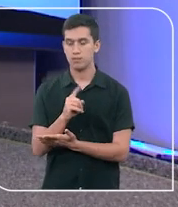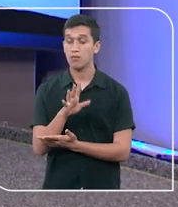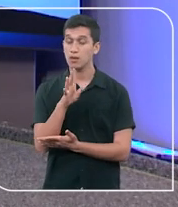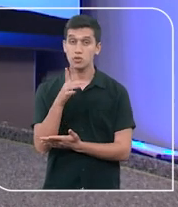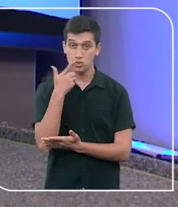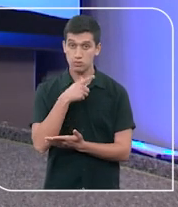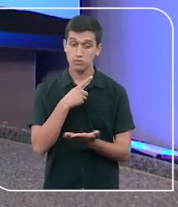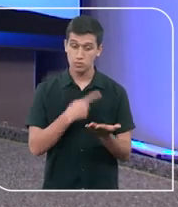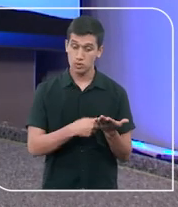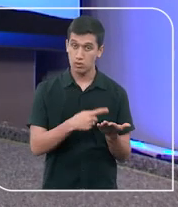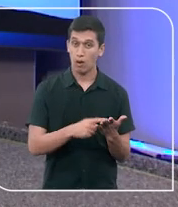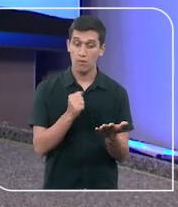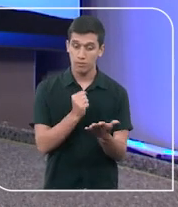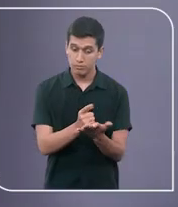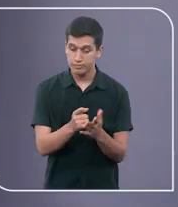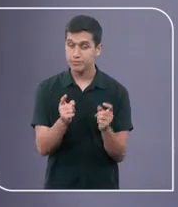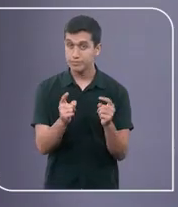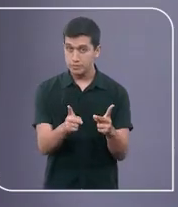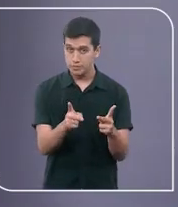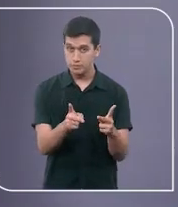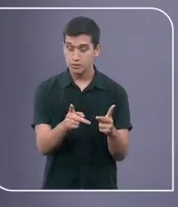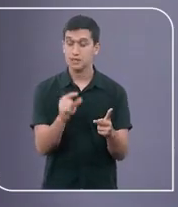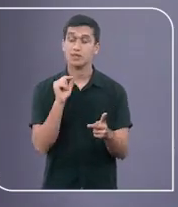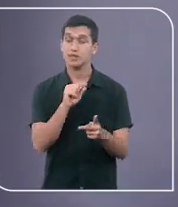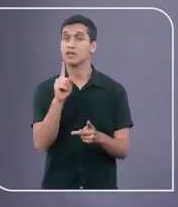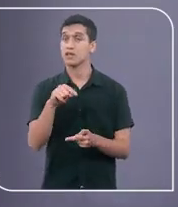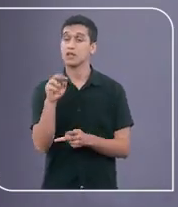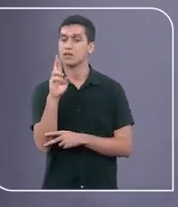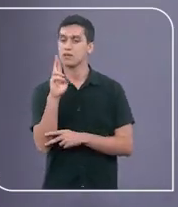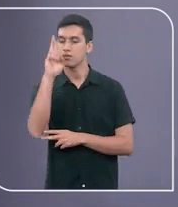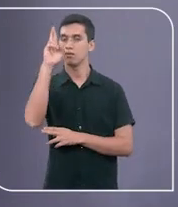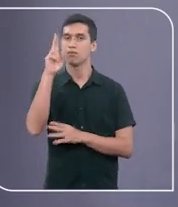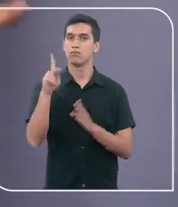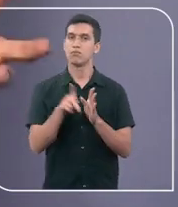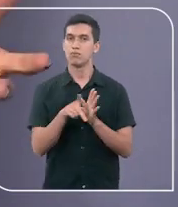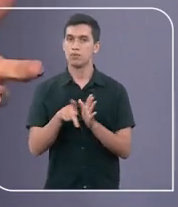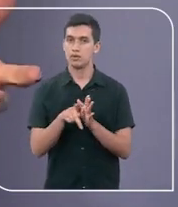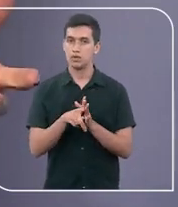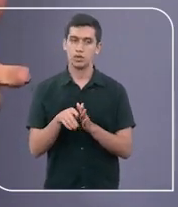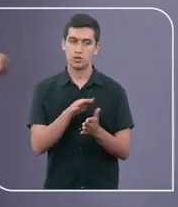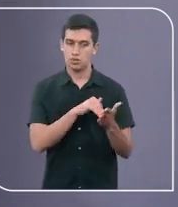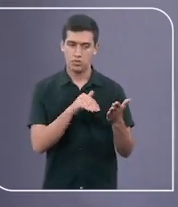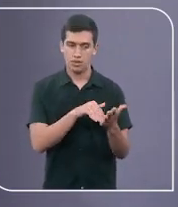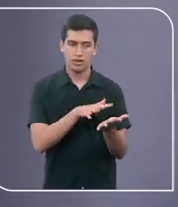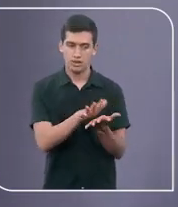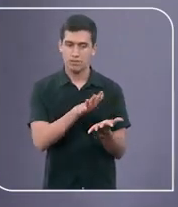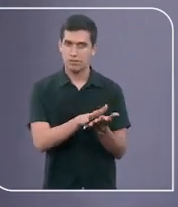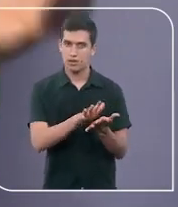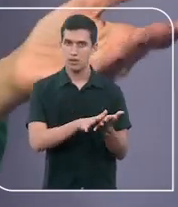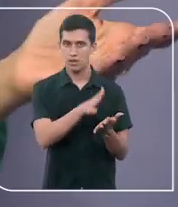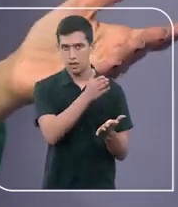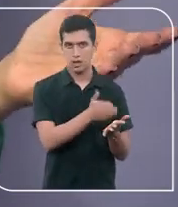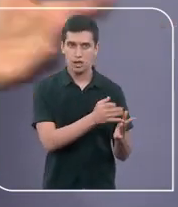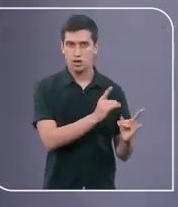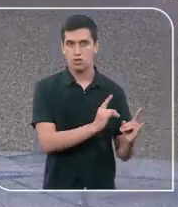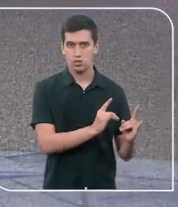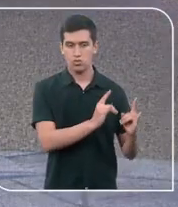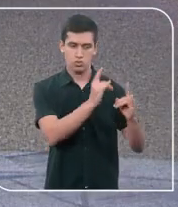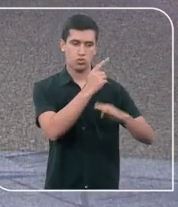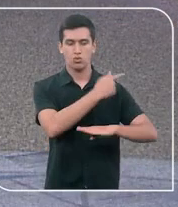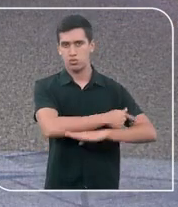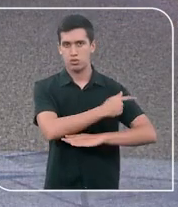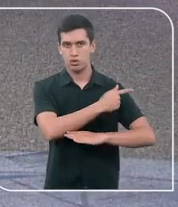foi levado a registro, né, a quem caberia a responsabilidade pelas despesas do condomínio? Seria o promitente vendedor